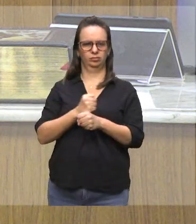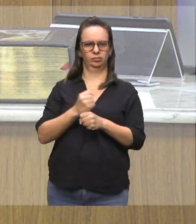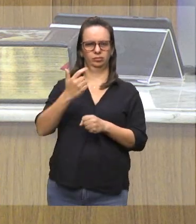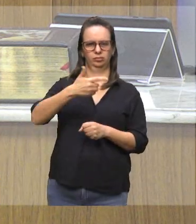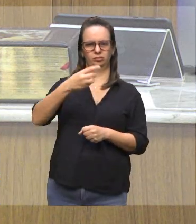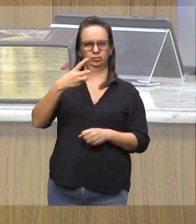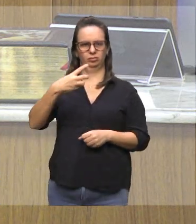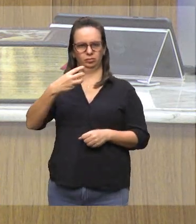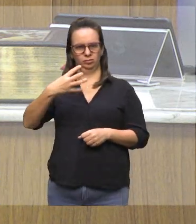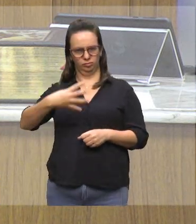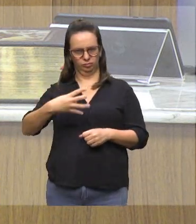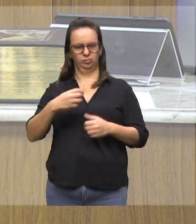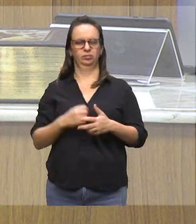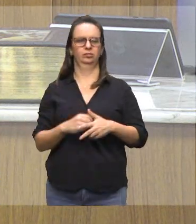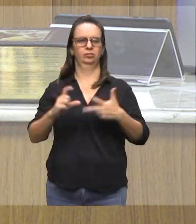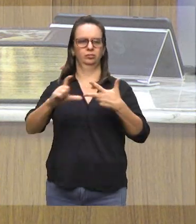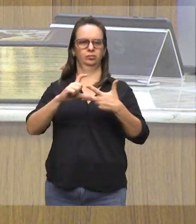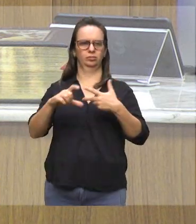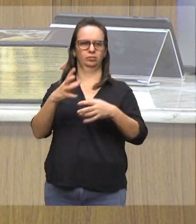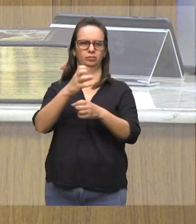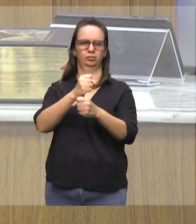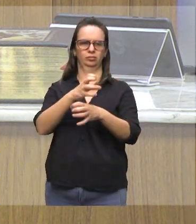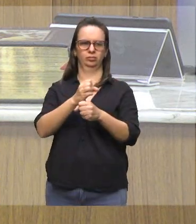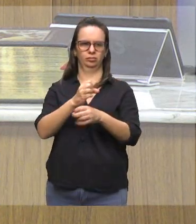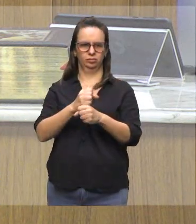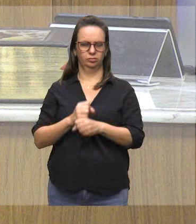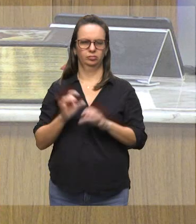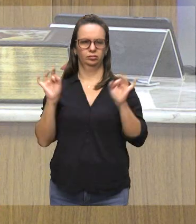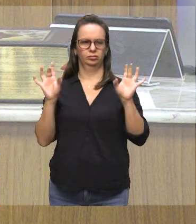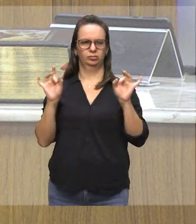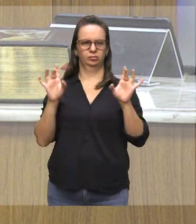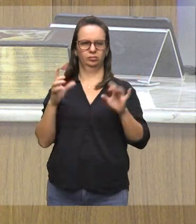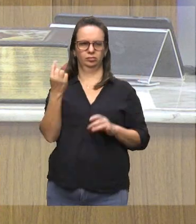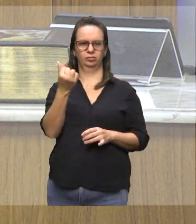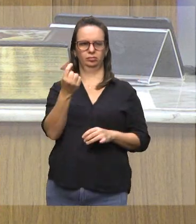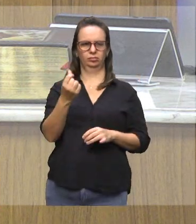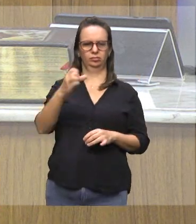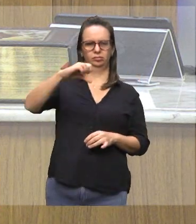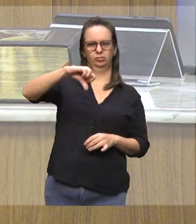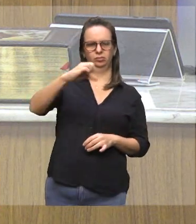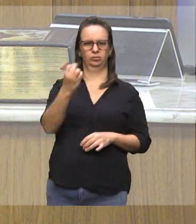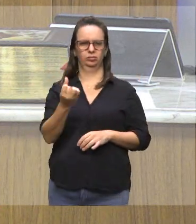Executivo, que dispõe sobre abertura de crédito adicional especial para os fins específica no valor de